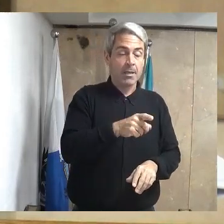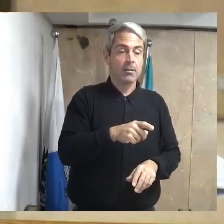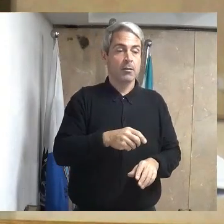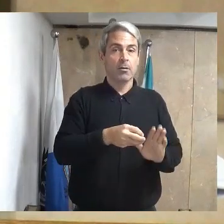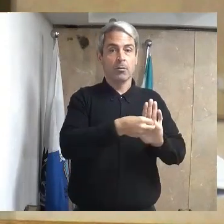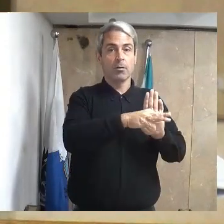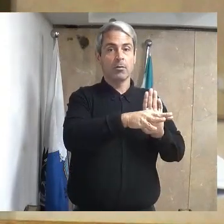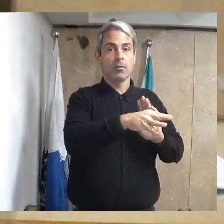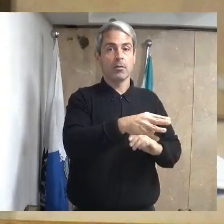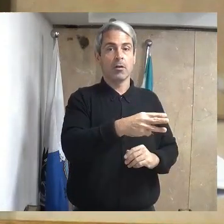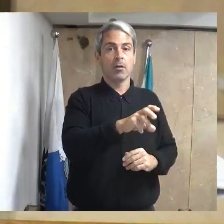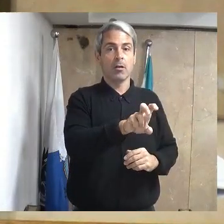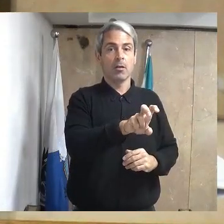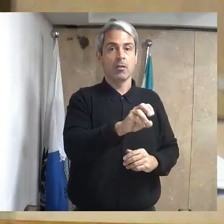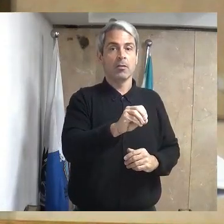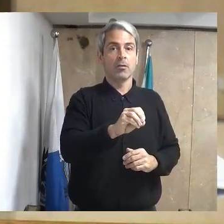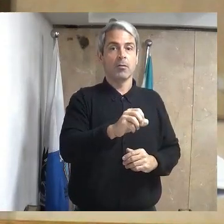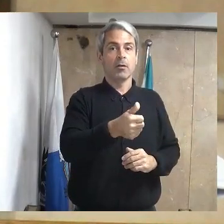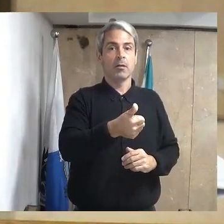Indicação número